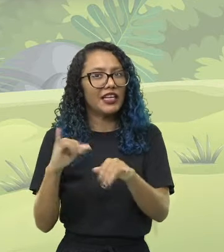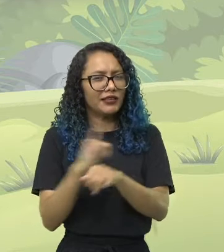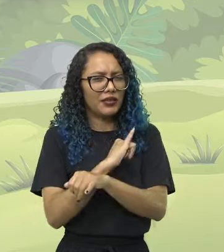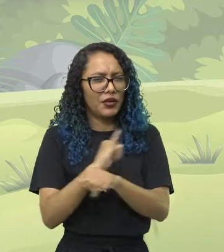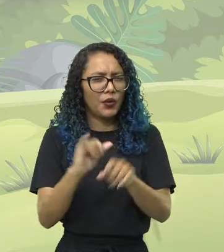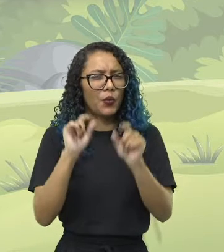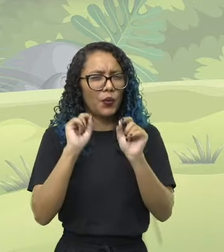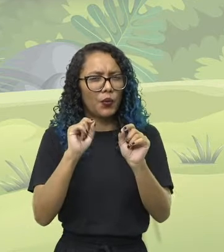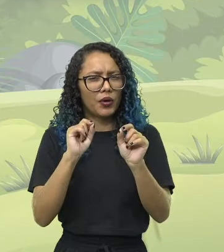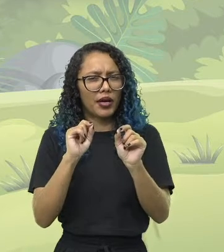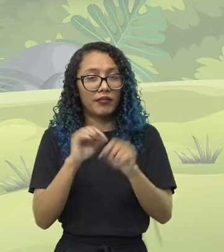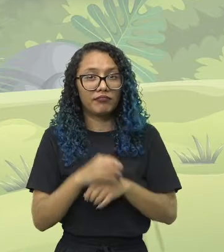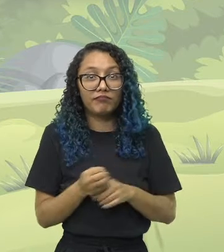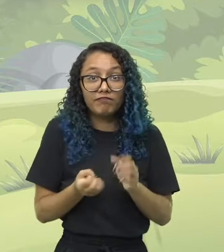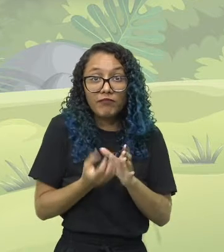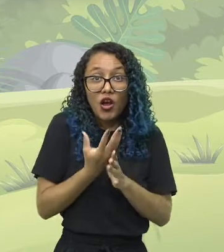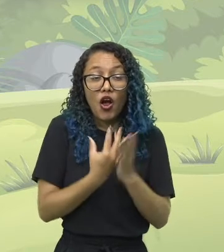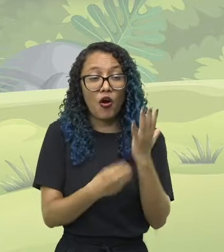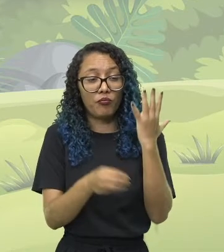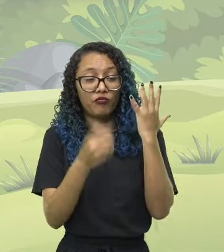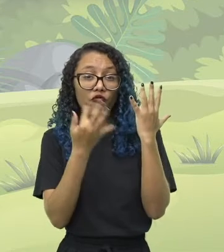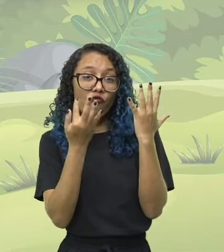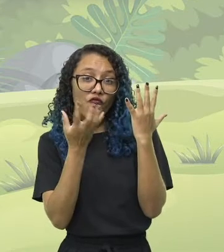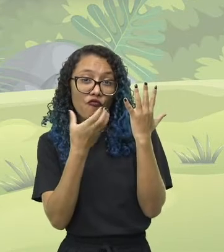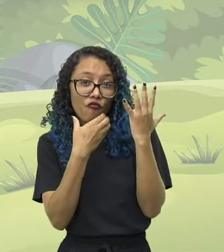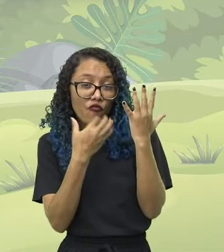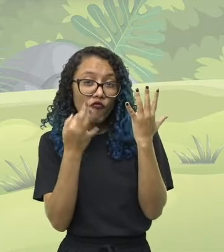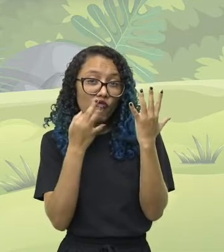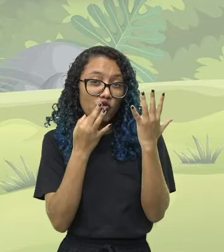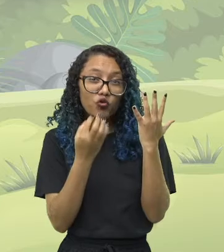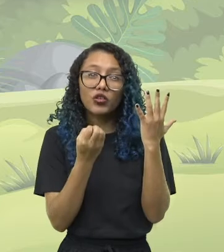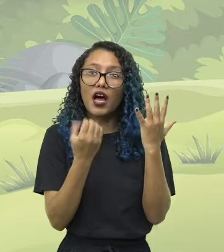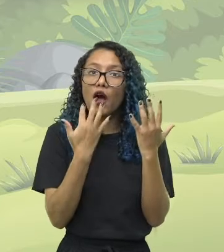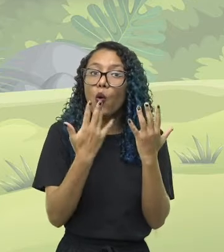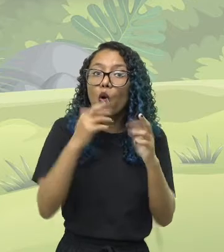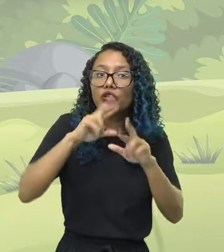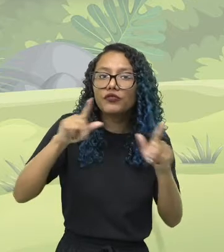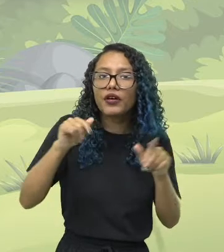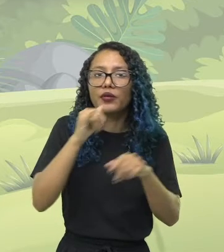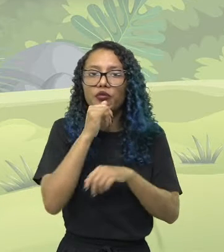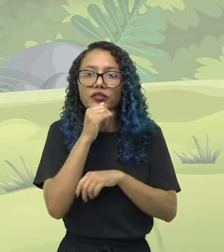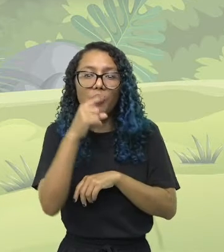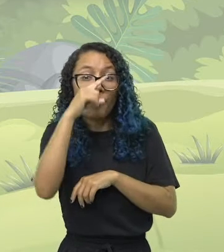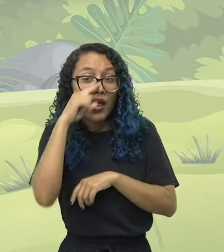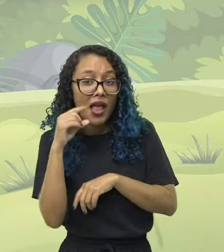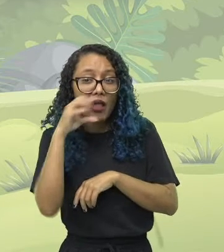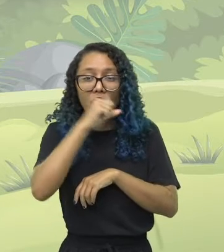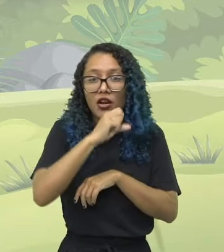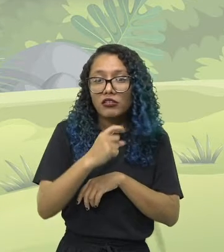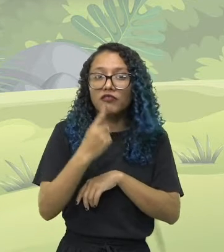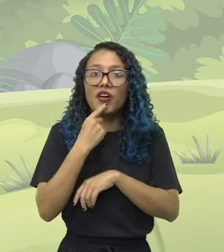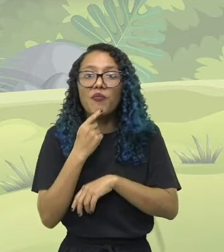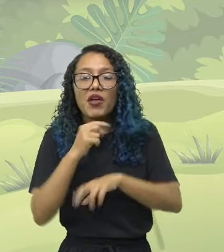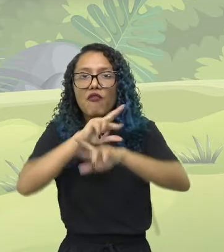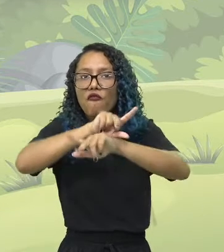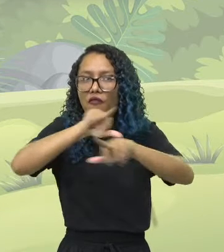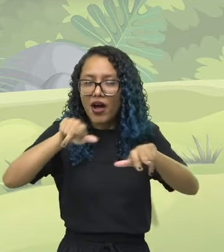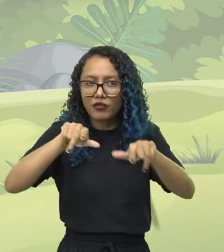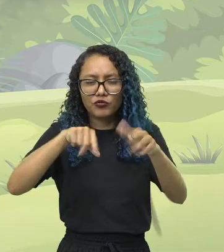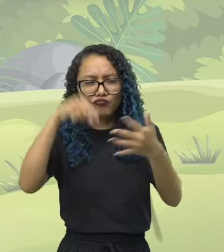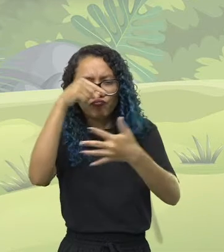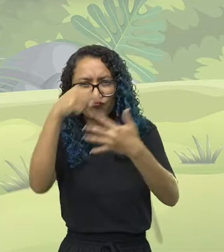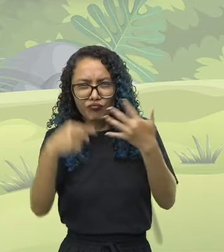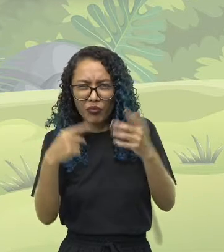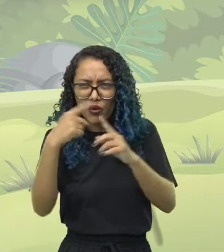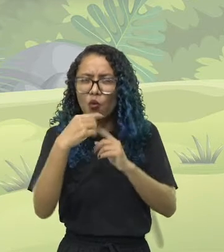produzir frutos com cores chamativas, amarelo, laranja, vermelho e etc. Essas cores,